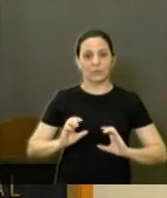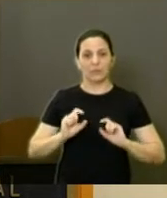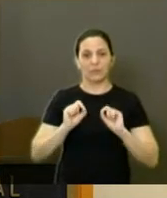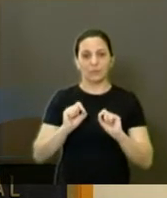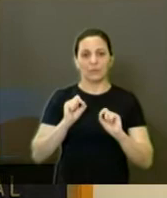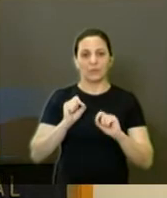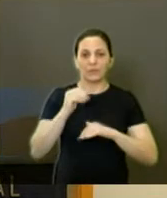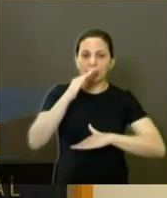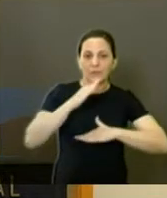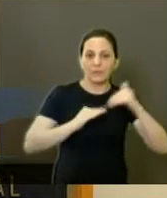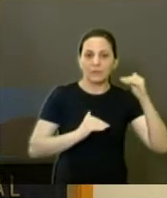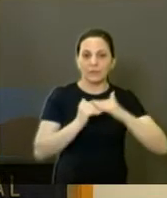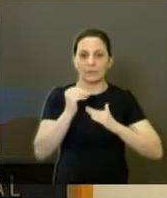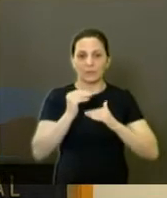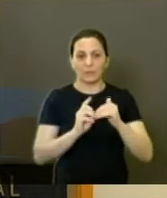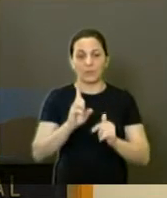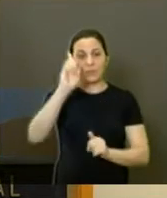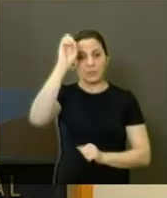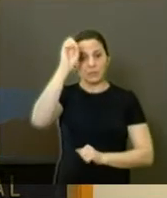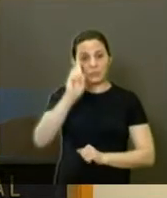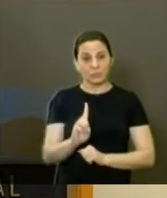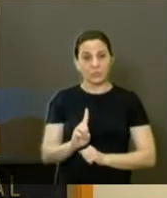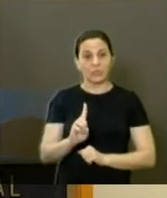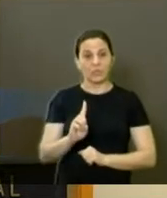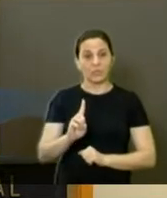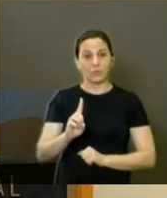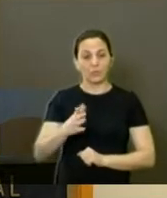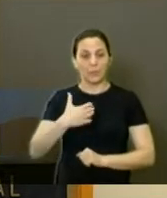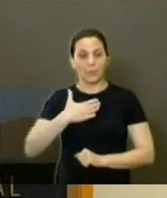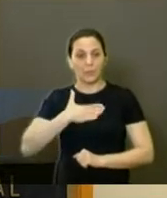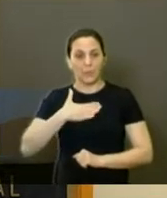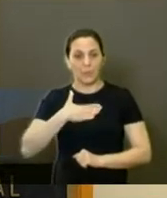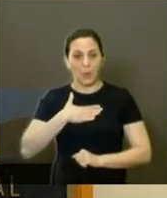exercendo o direito que me é facultado